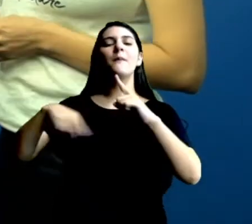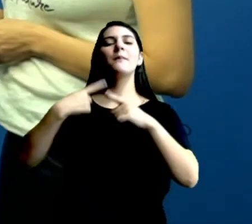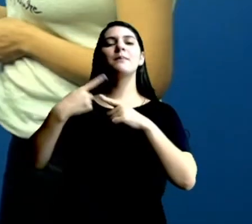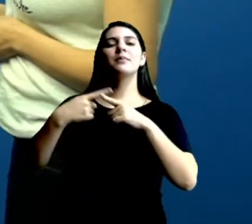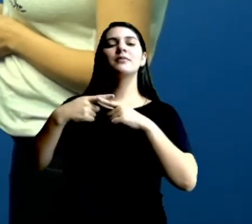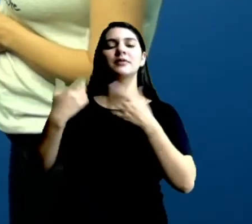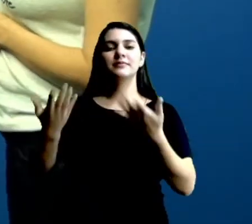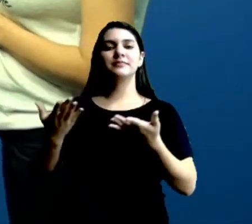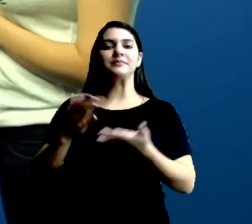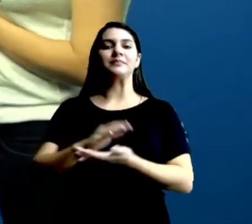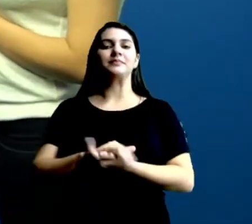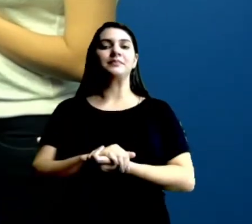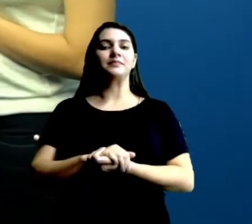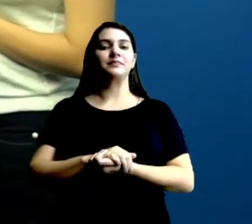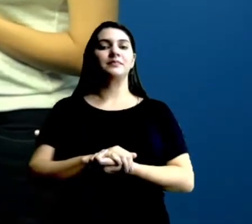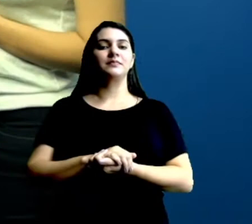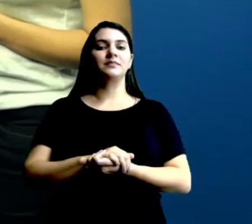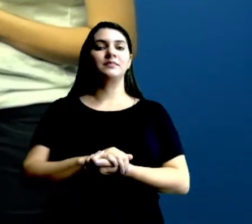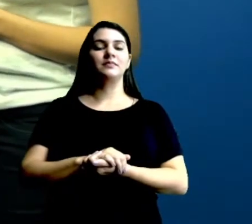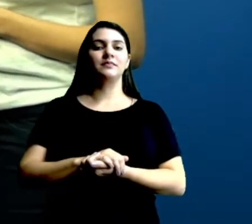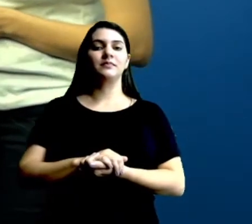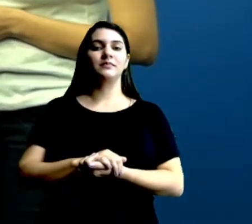acontecer.